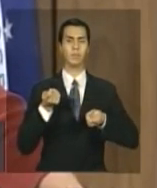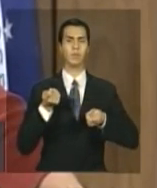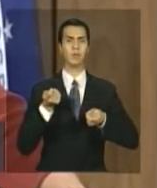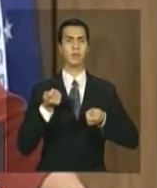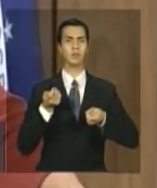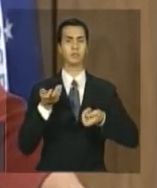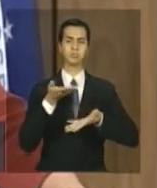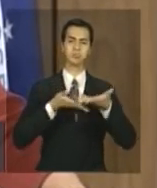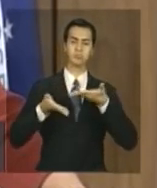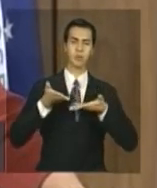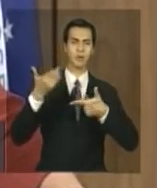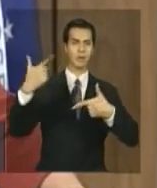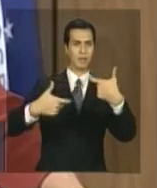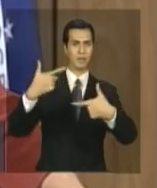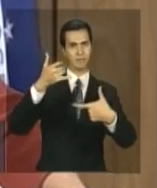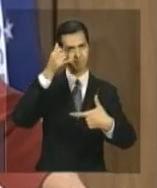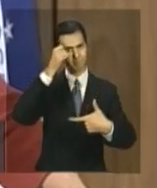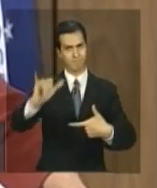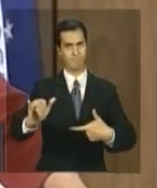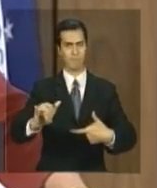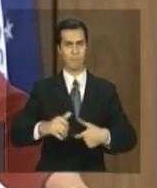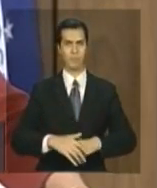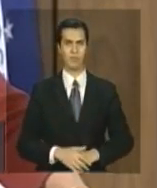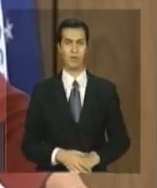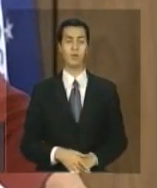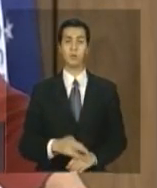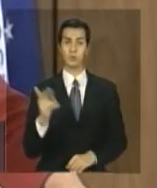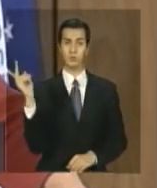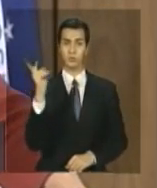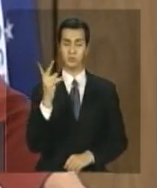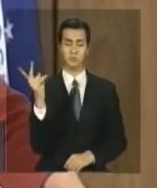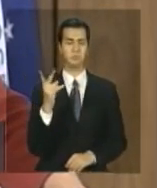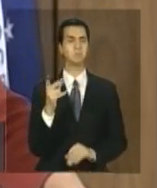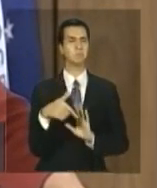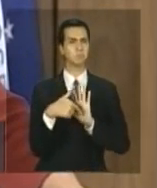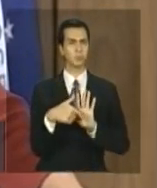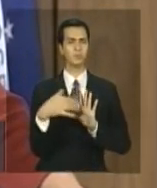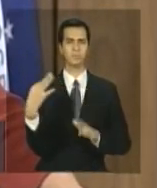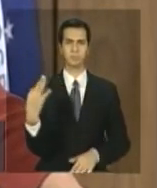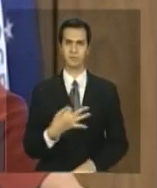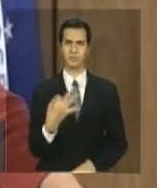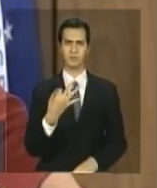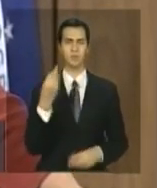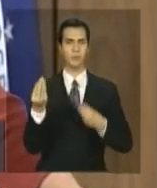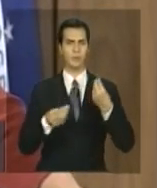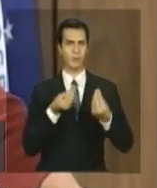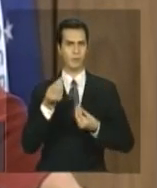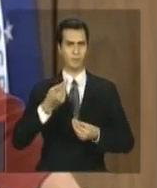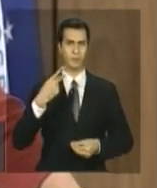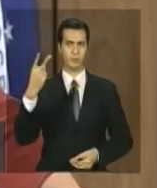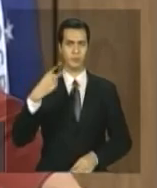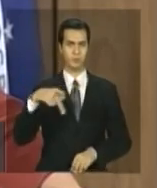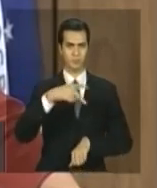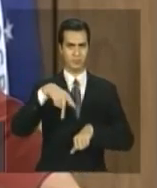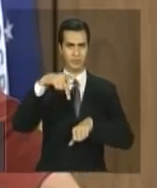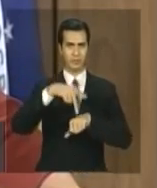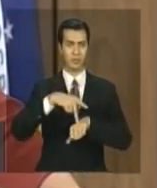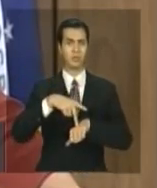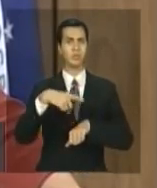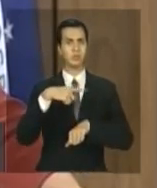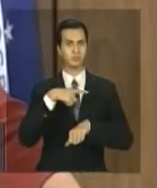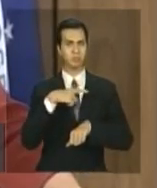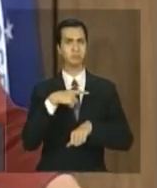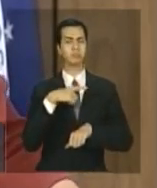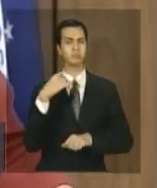resolução de conflitos. Essa iniciativa constitui exemplo concreto da importância que nossos países